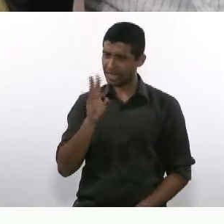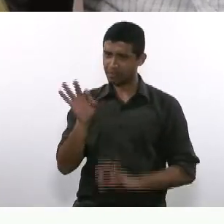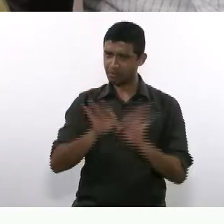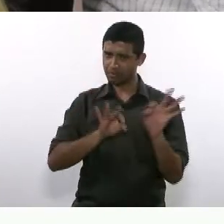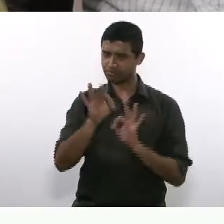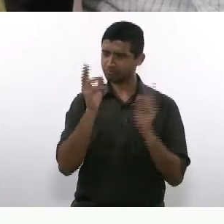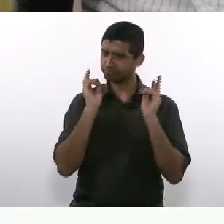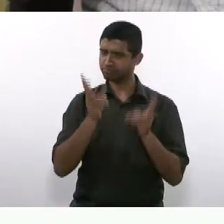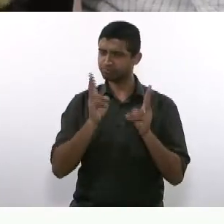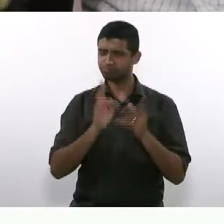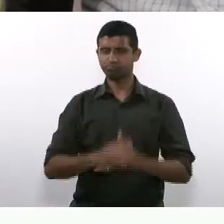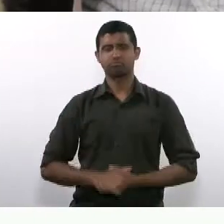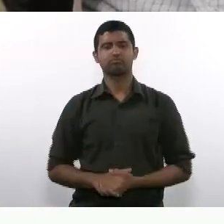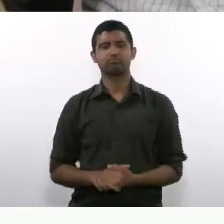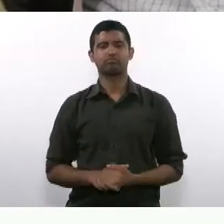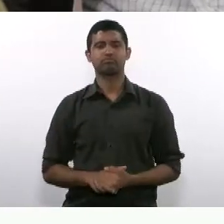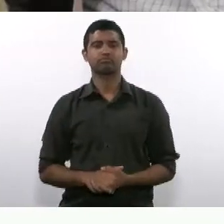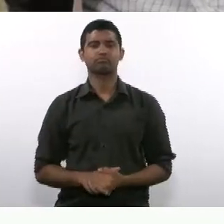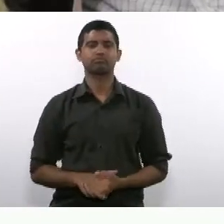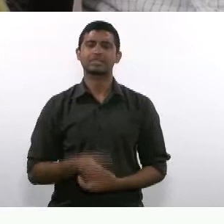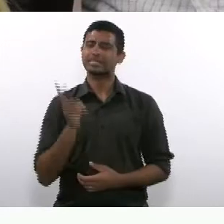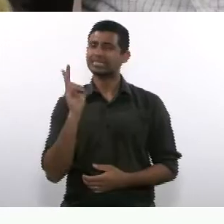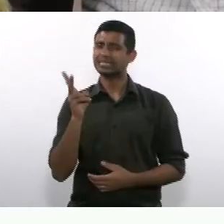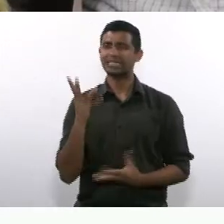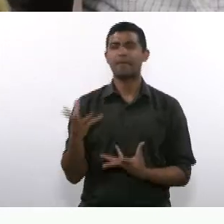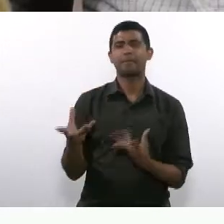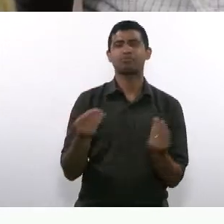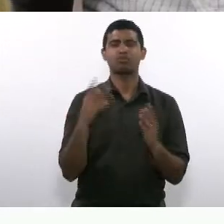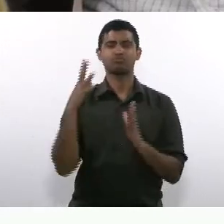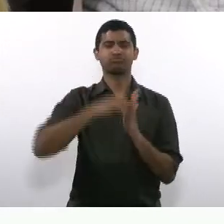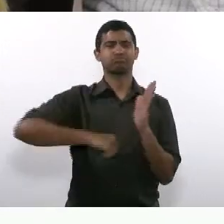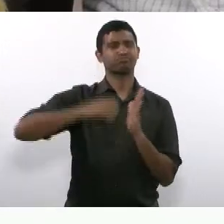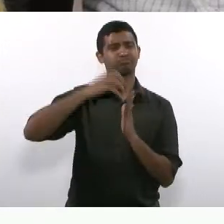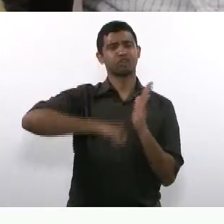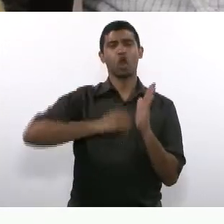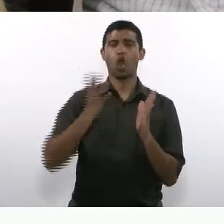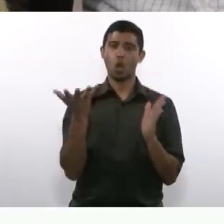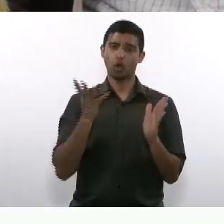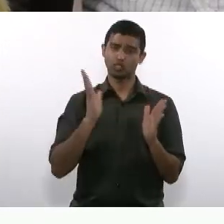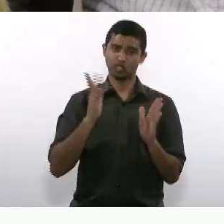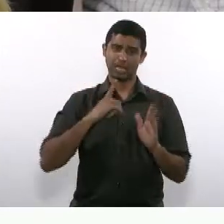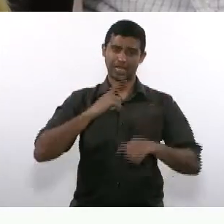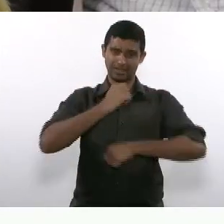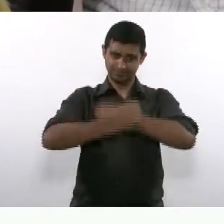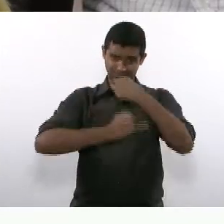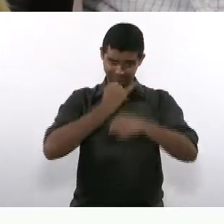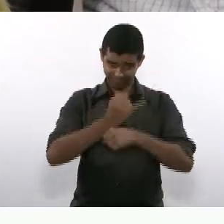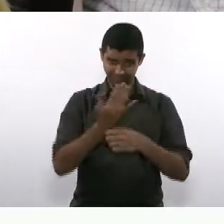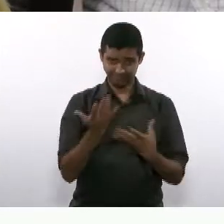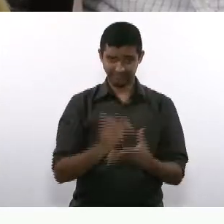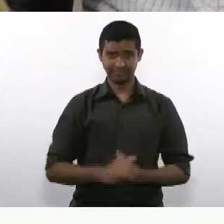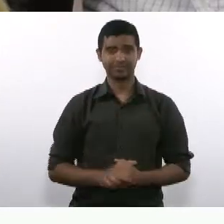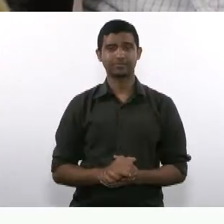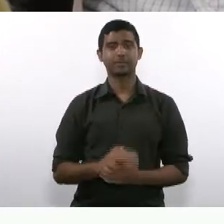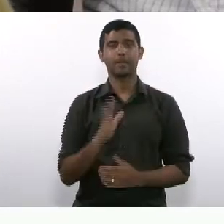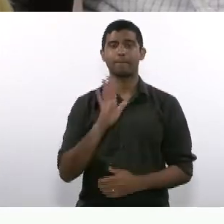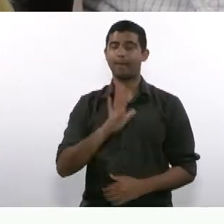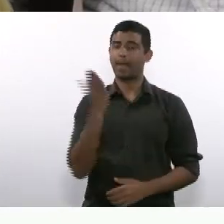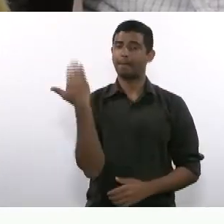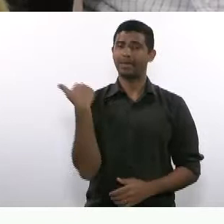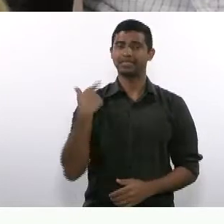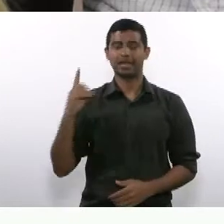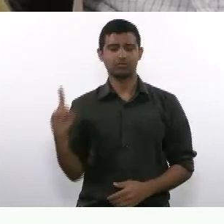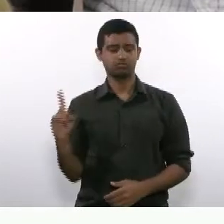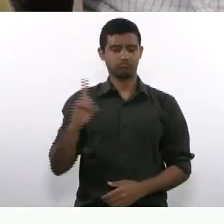contínuo. A gente não para de receber cadastramento. Hoje a gente já faz esse cadastramento online. Antigamente, eles tinham que vir ao